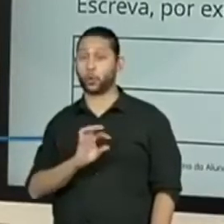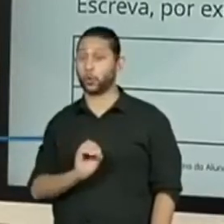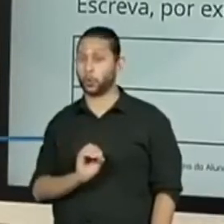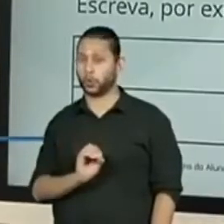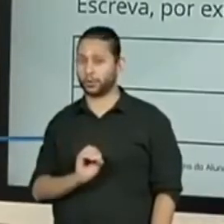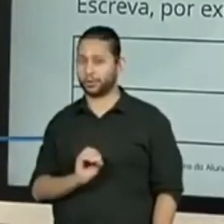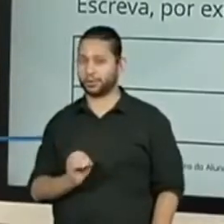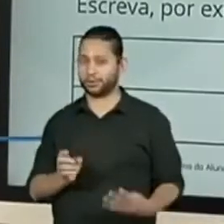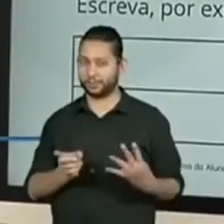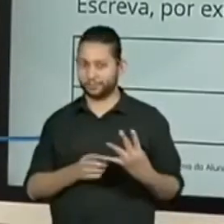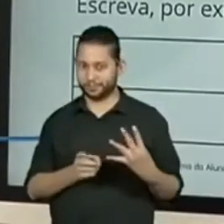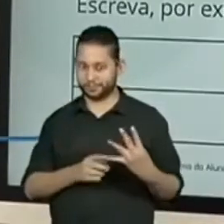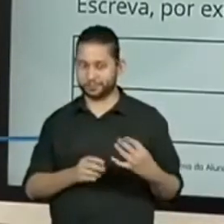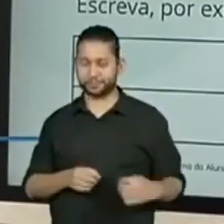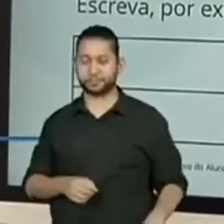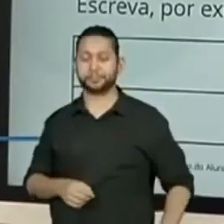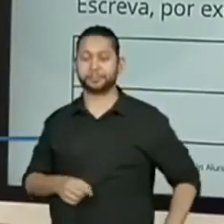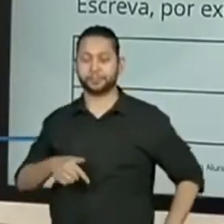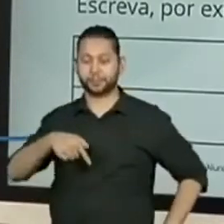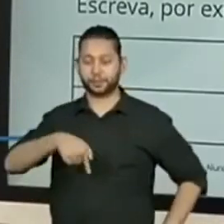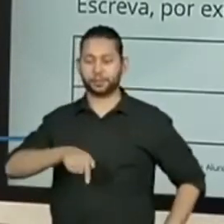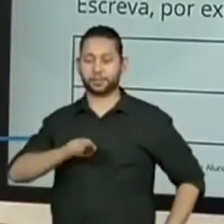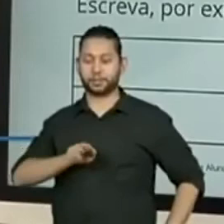Penúltimo número,